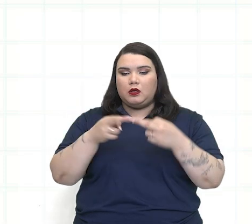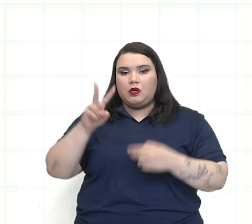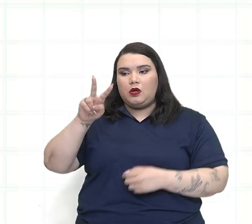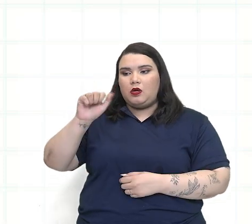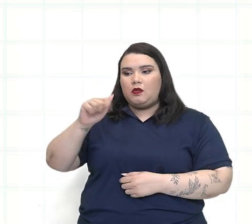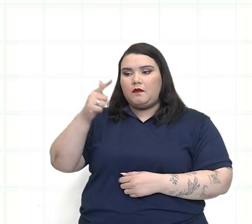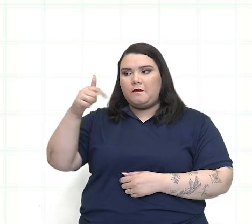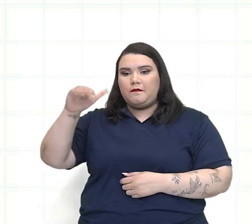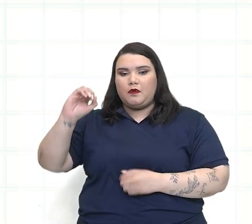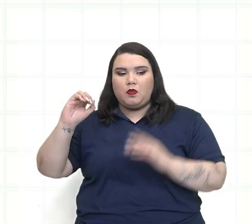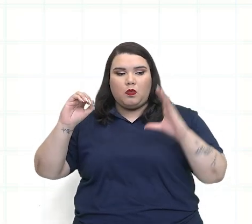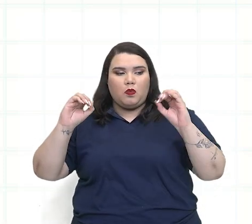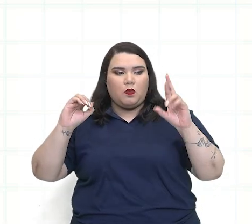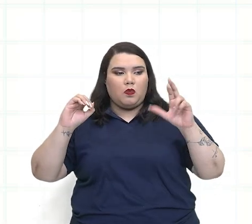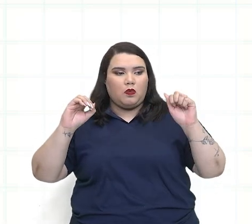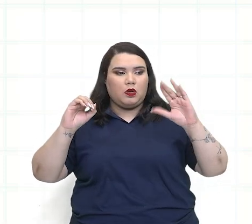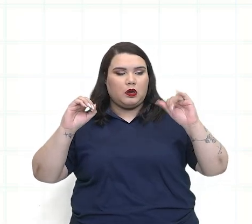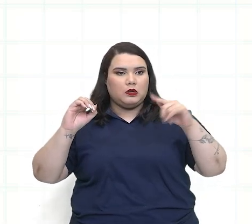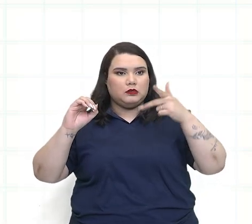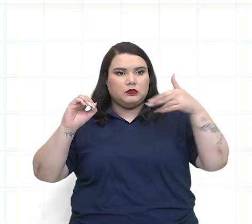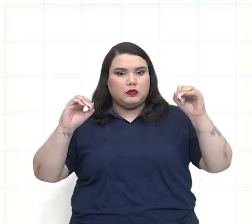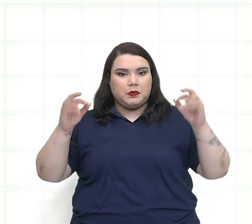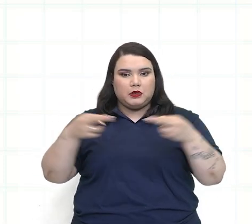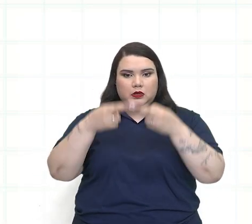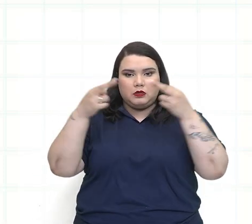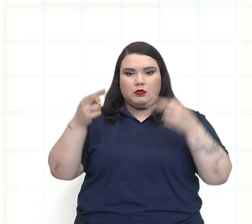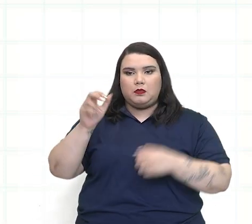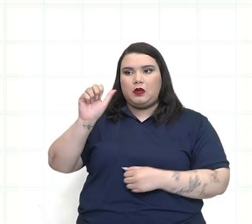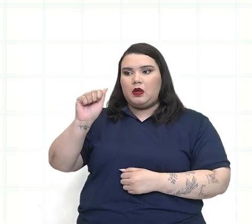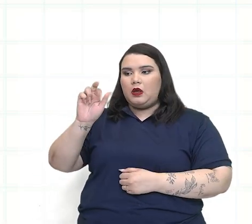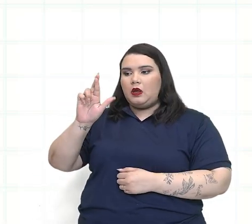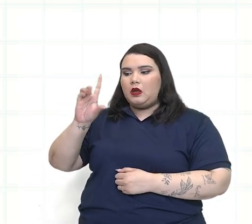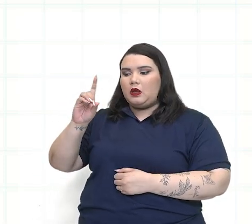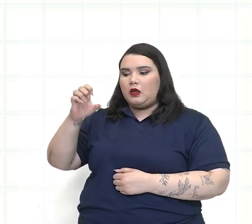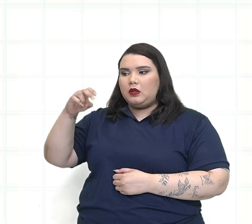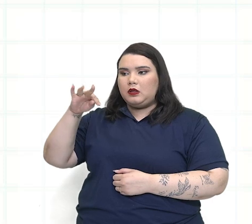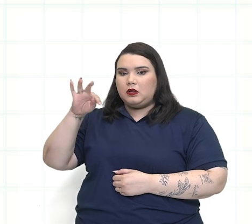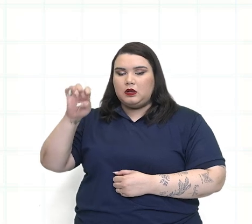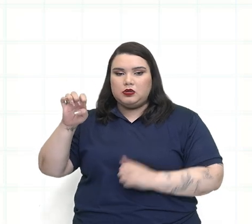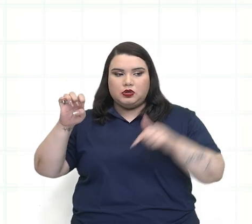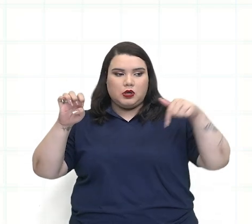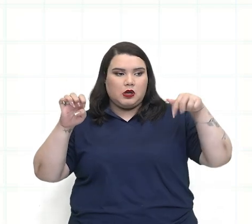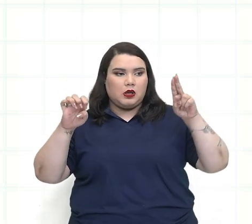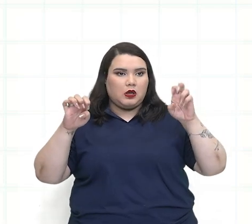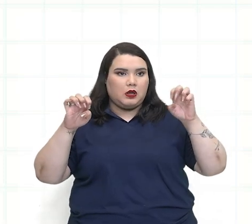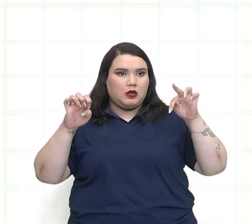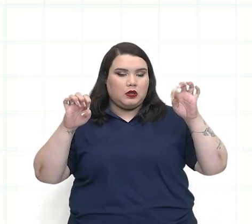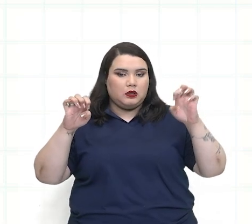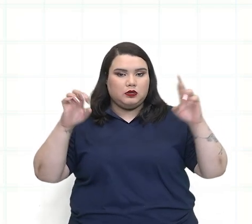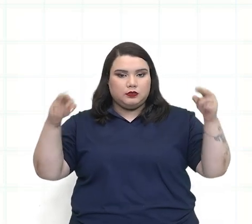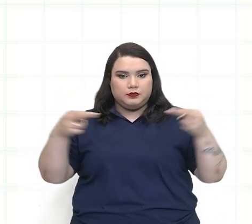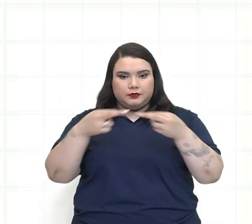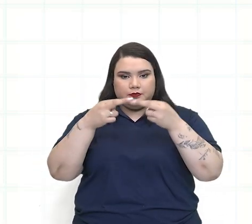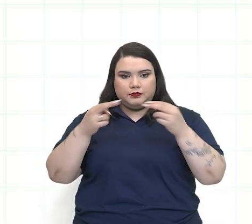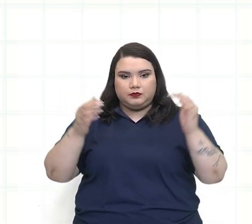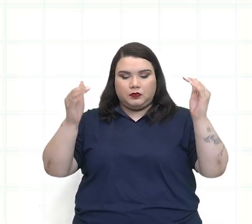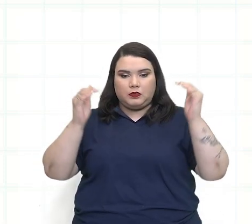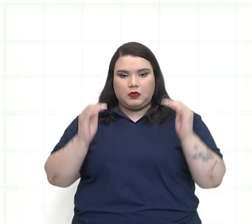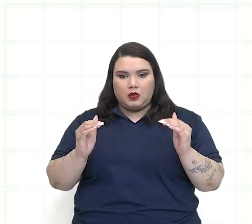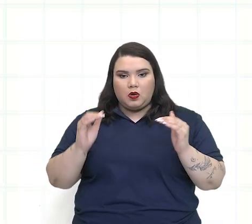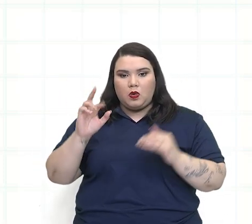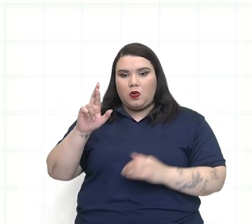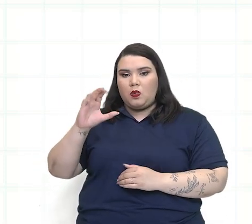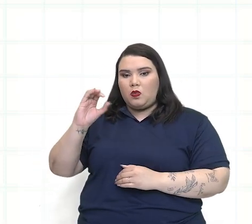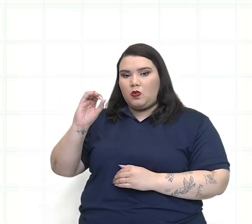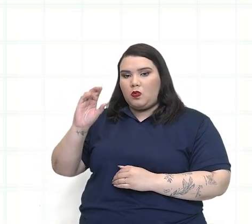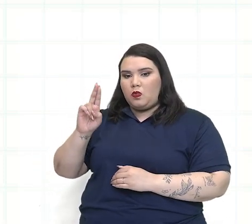Vão, coração, ardente, quente, né? E nestes versos de angústia rouca, assim dos